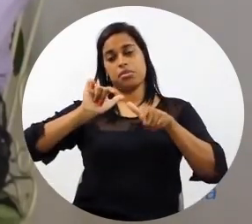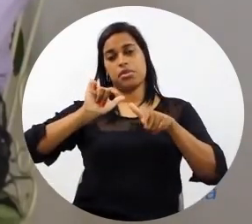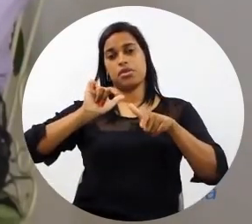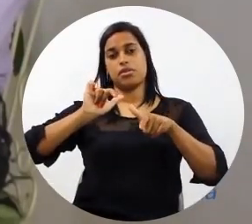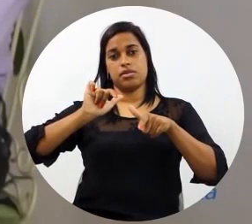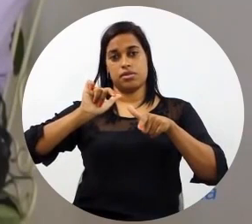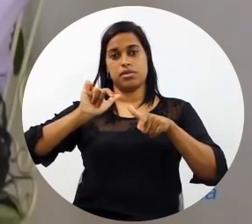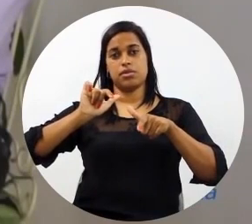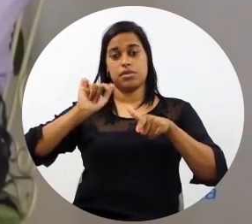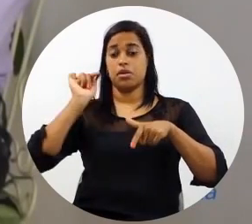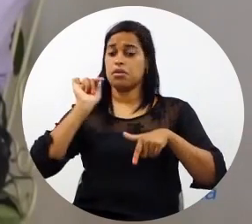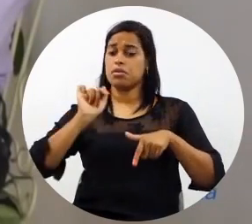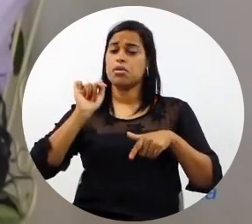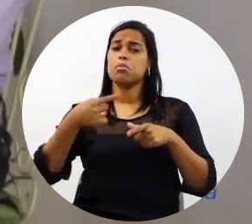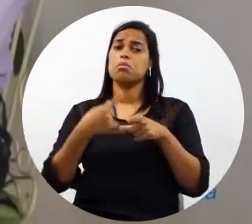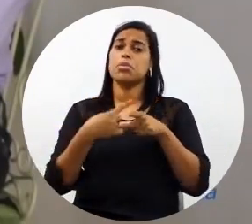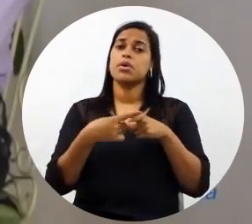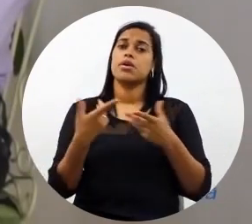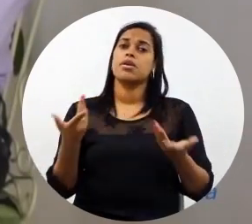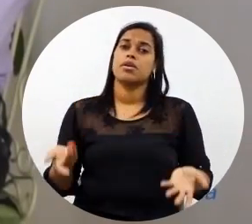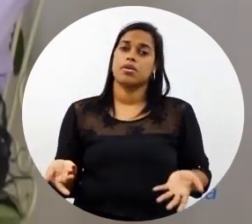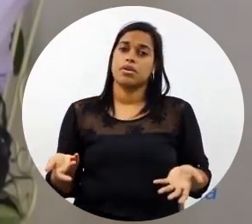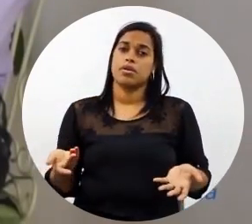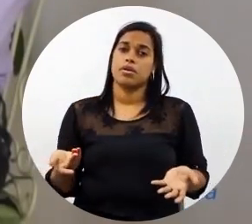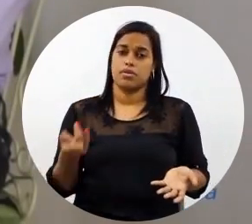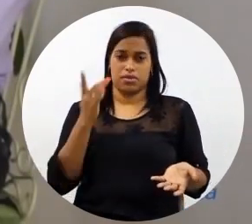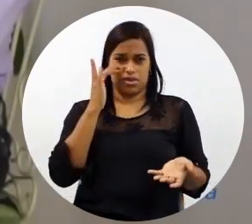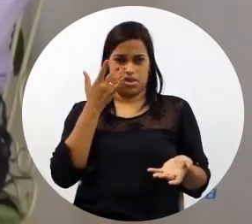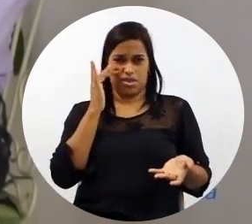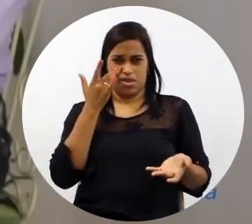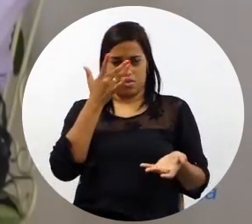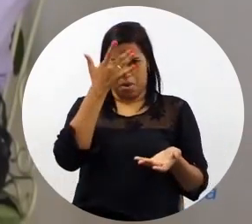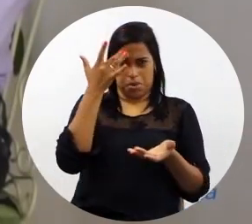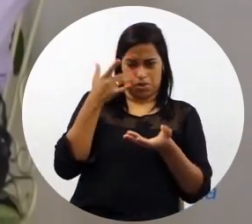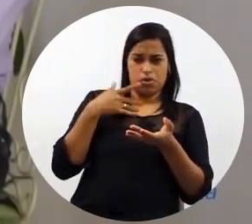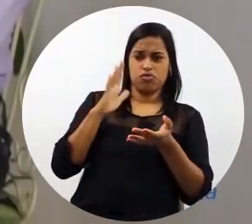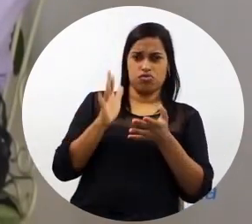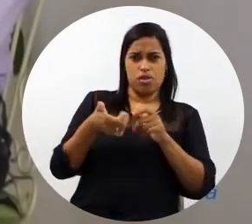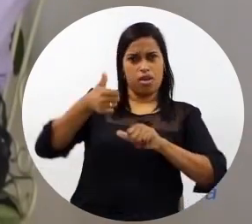jeito, por quê? Será que alguém já analisou?